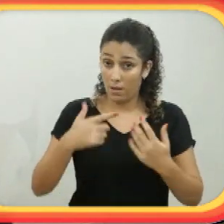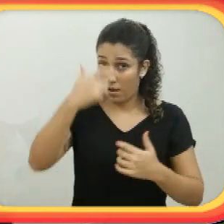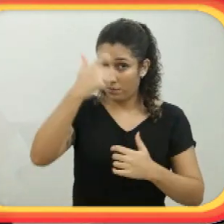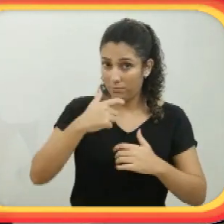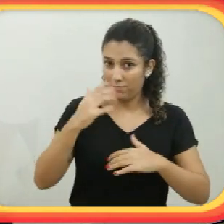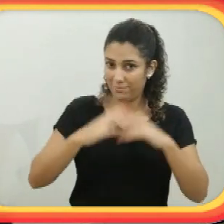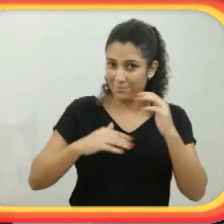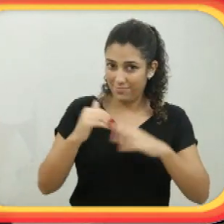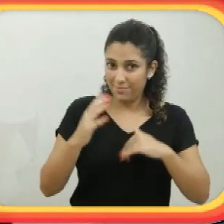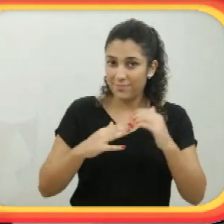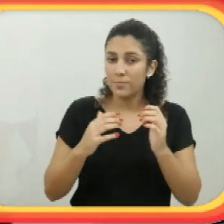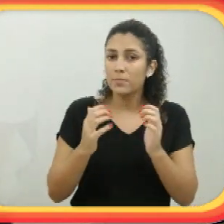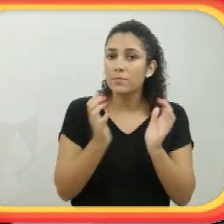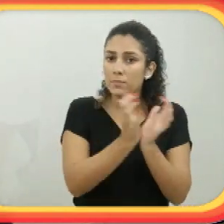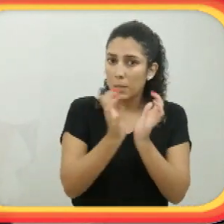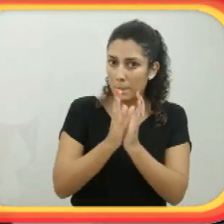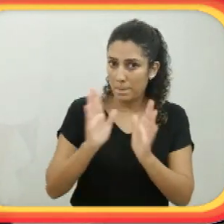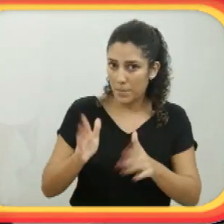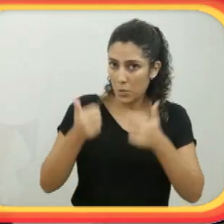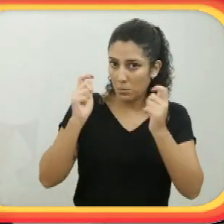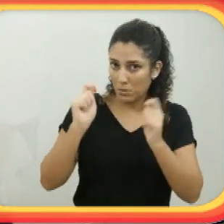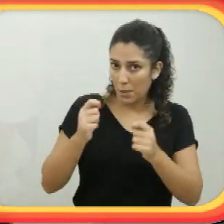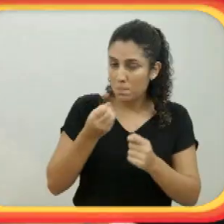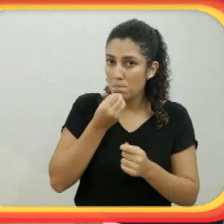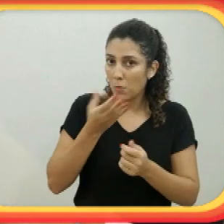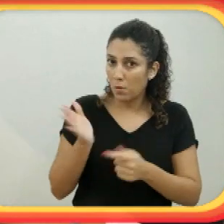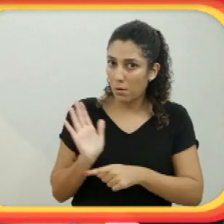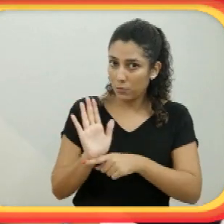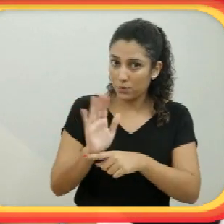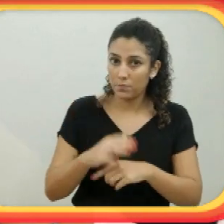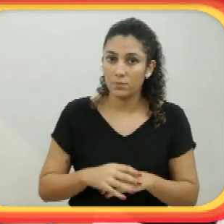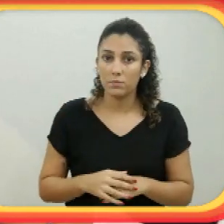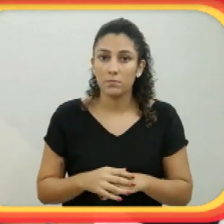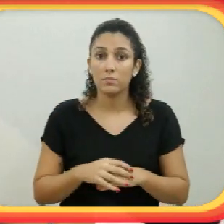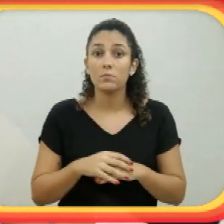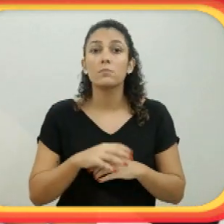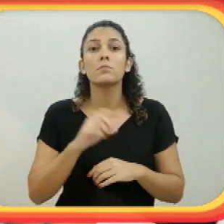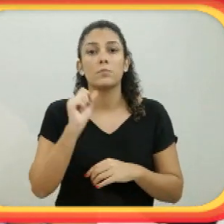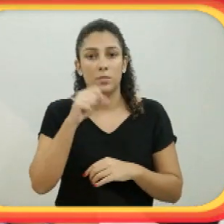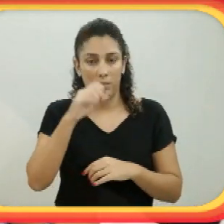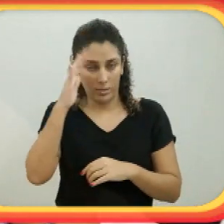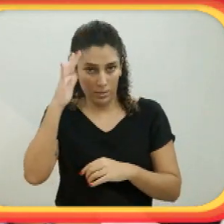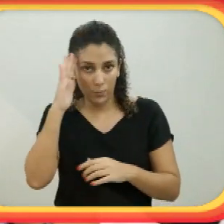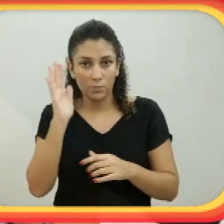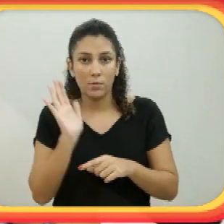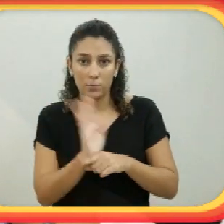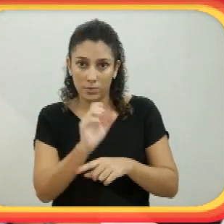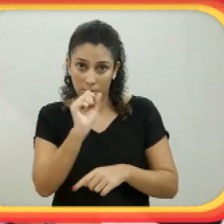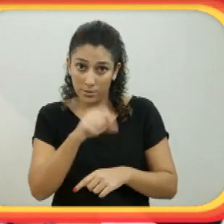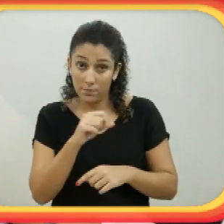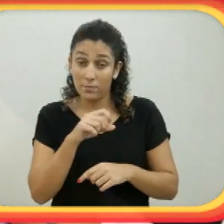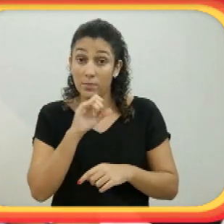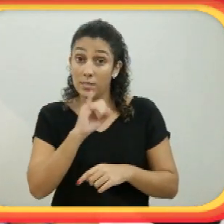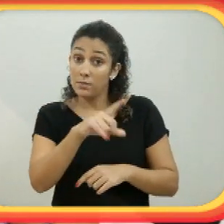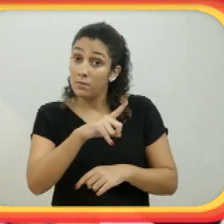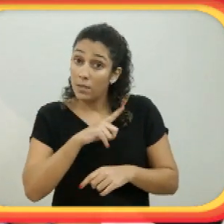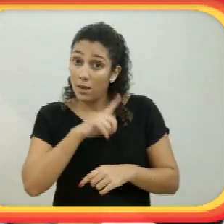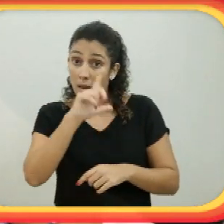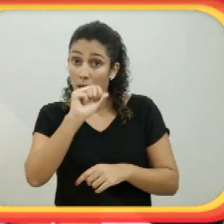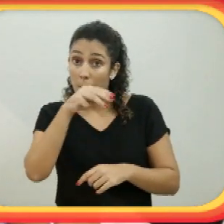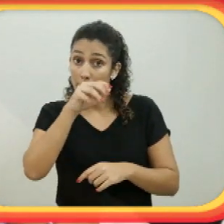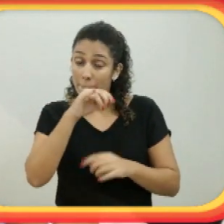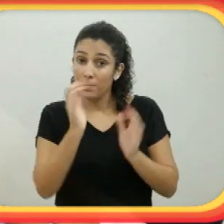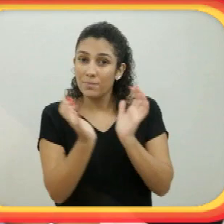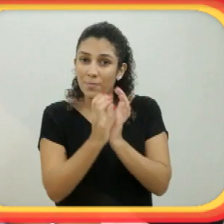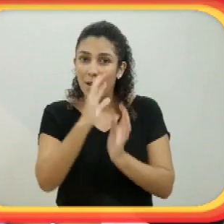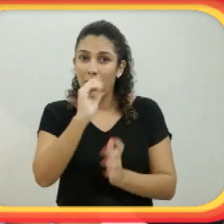menor leva alguma vantagem? Teoricamente, sim. Se você tem uma lâmina de carbono com mais impulsão, esse